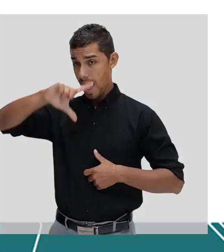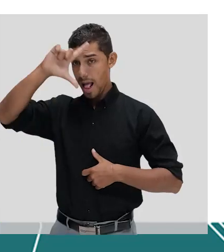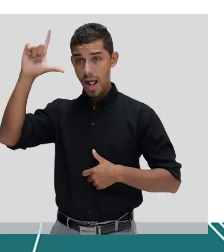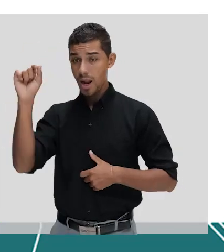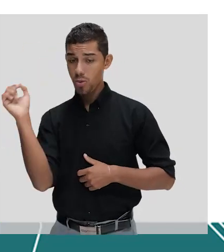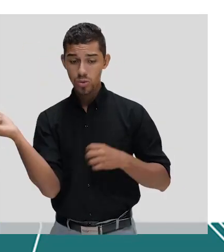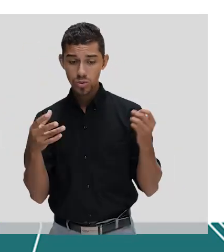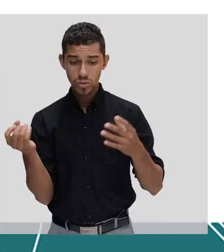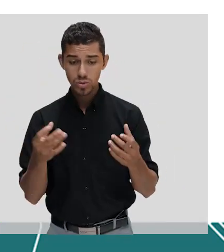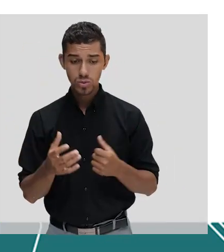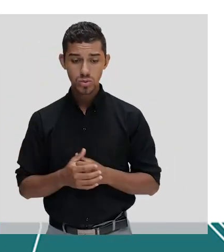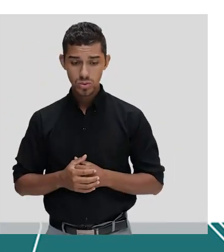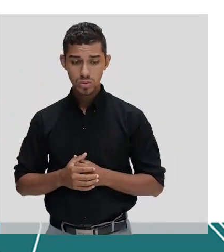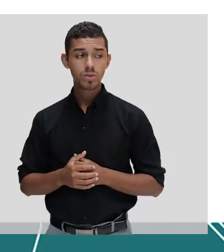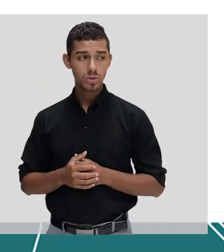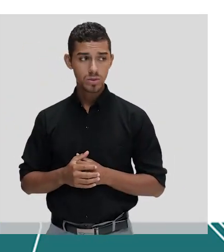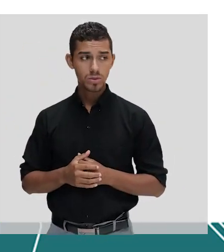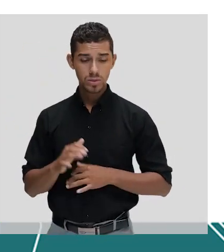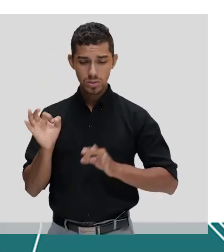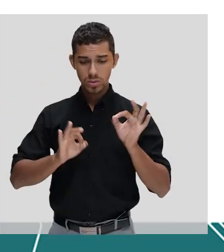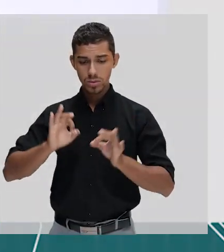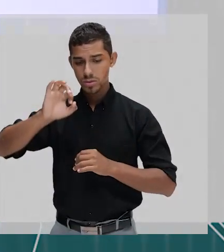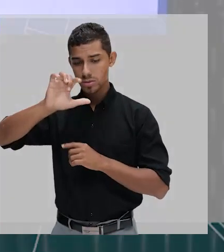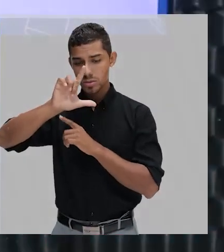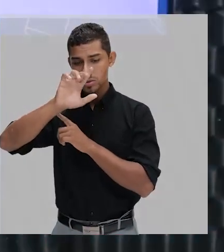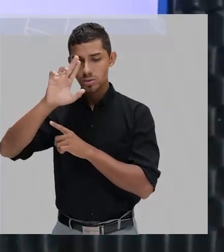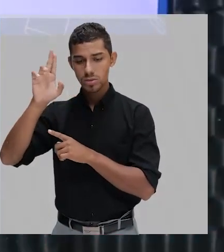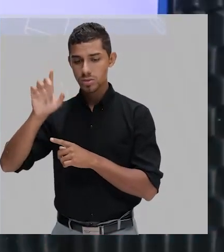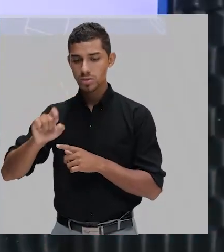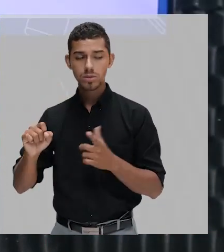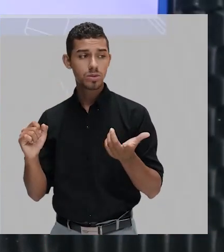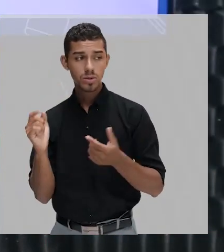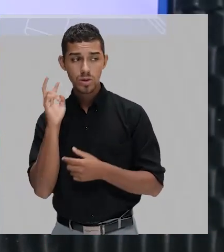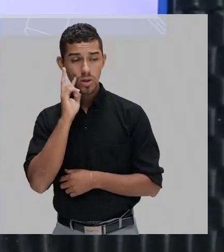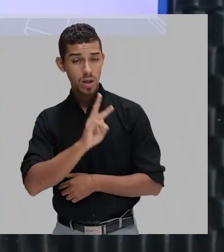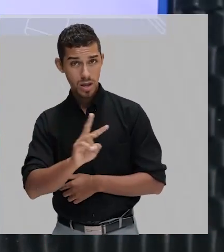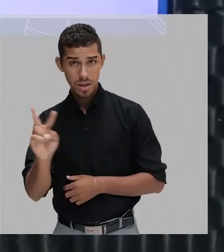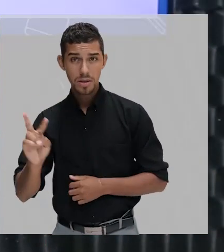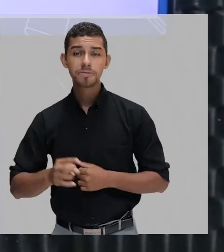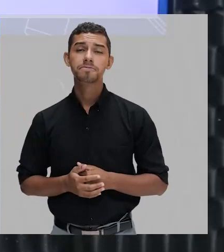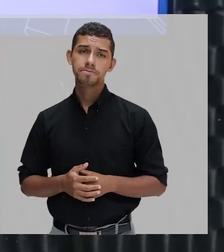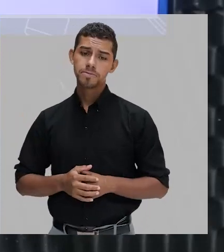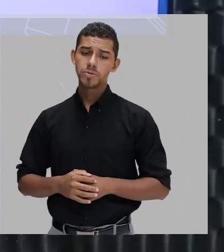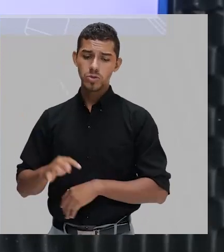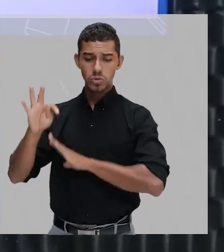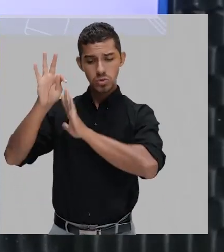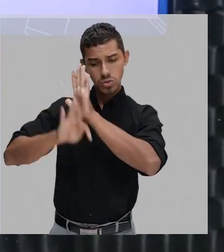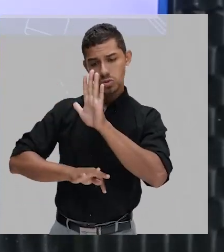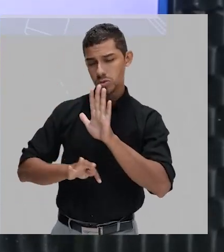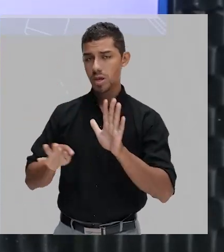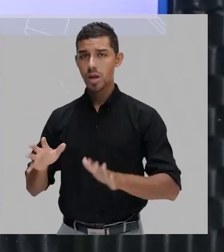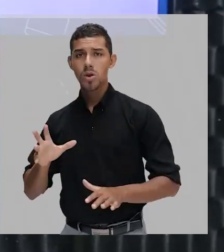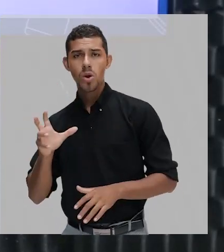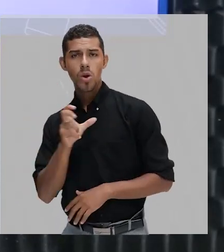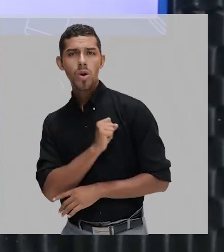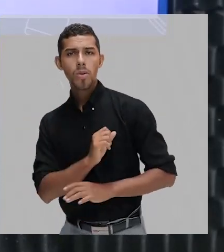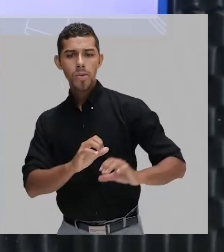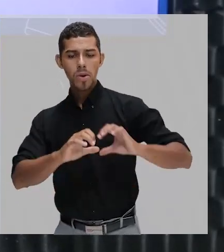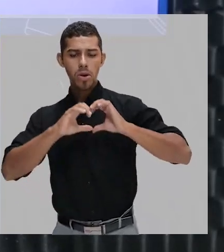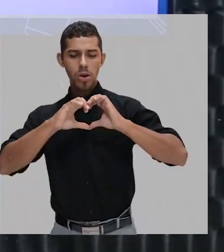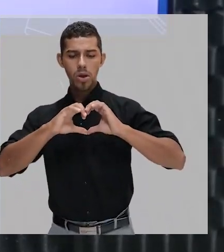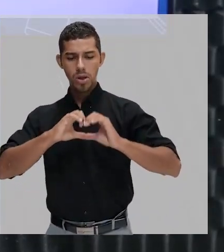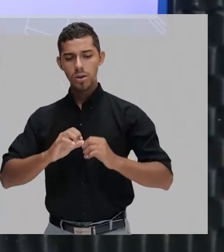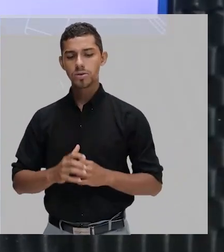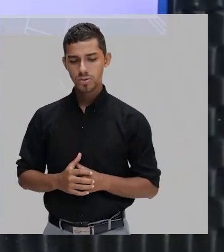nova e revestida de luz te volto a ver, né? Então é um texto noviciado da paixão,